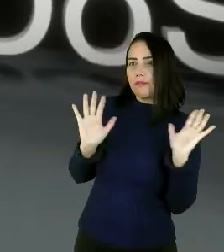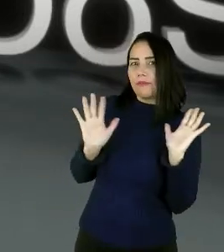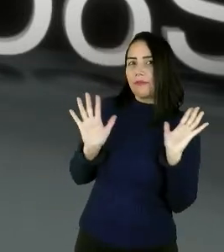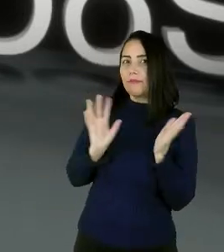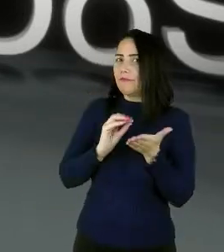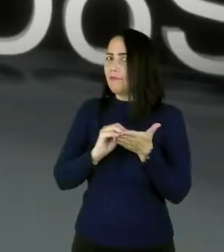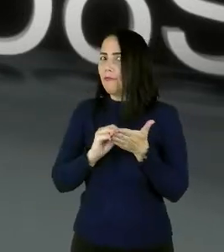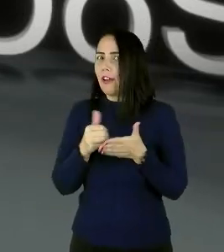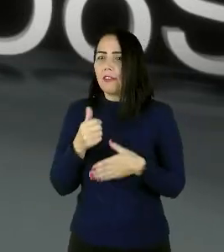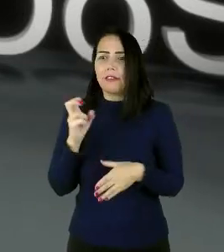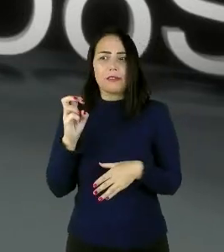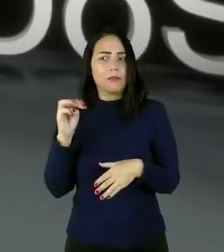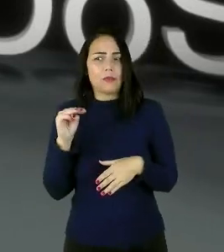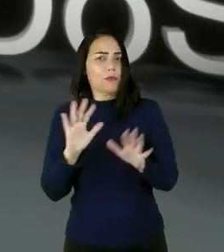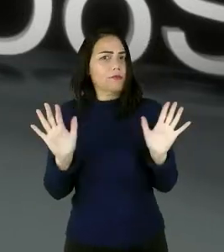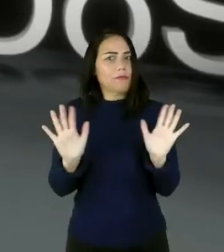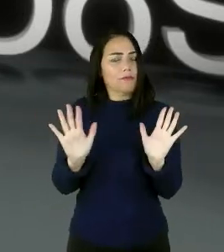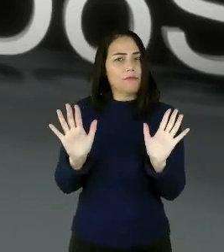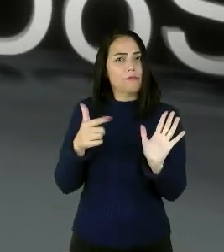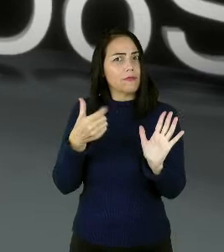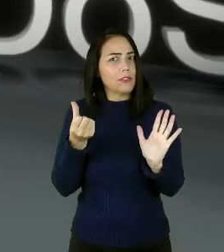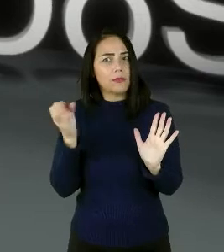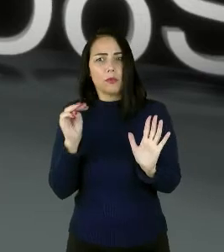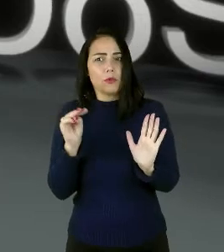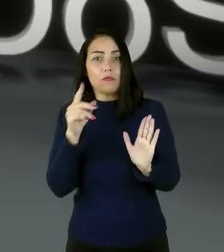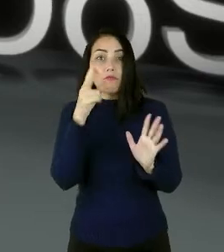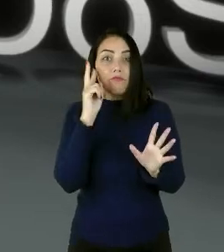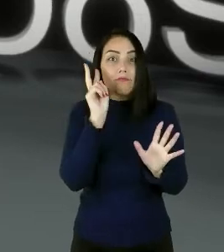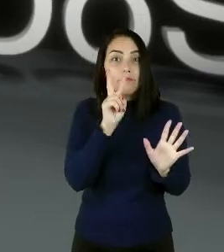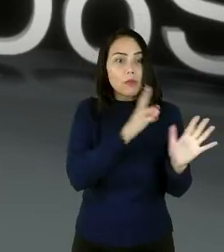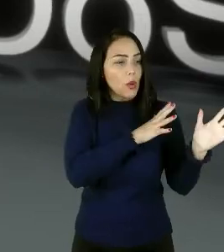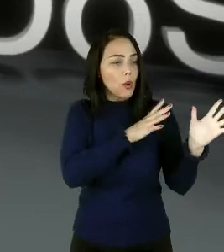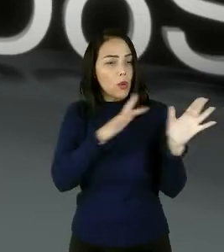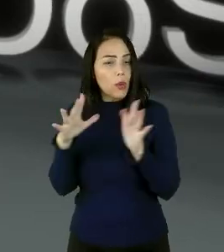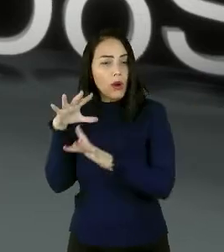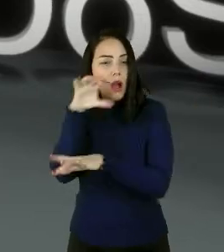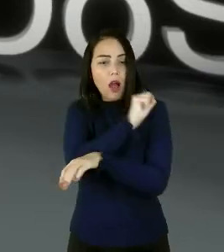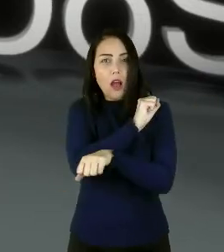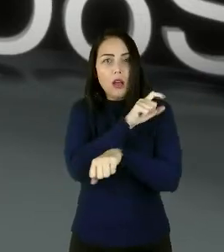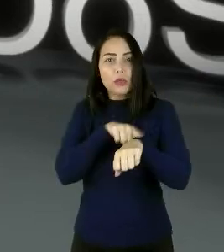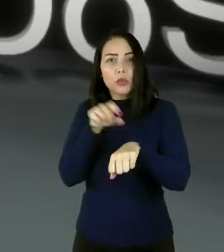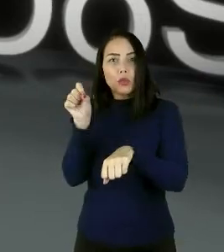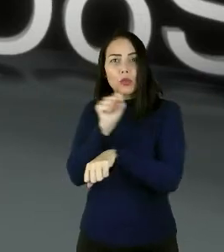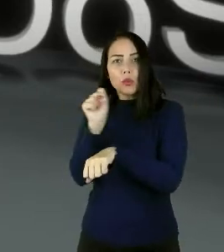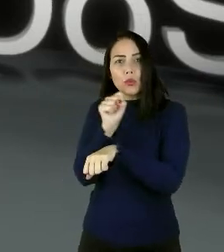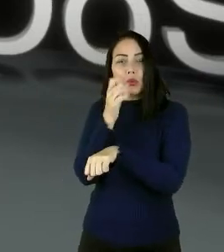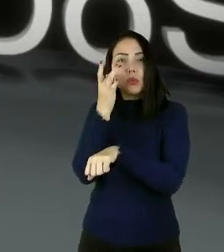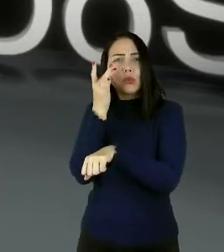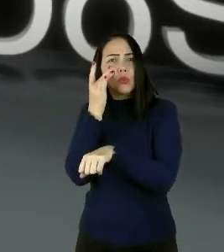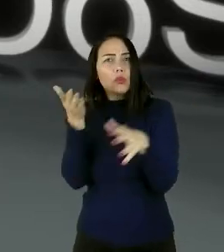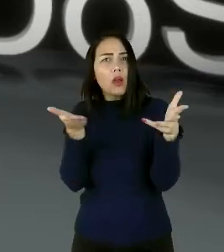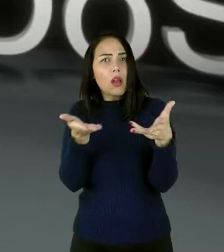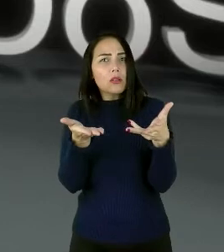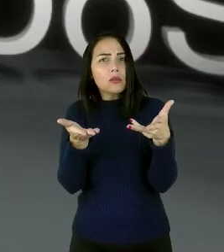sou mais 15 minutos e 10:26 vocês estão vendo como segundos passam rápido o presente é isso